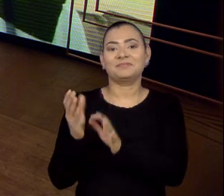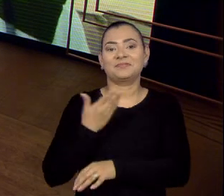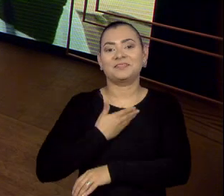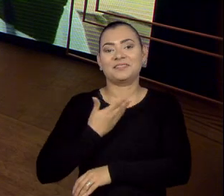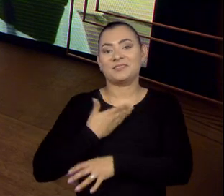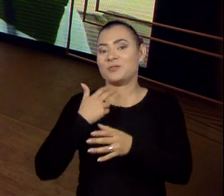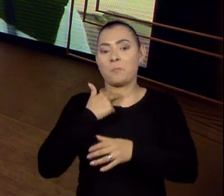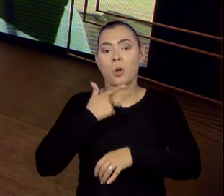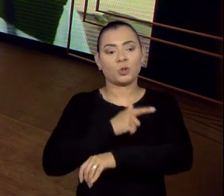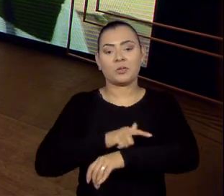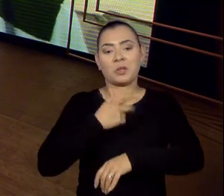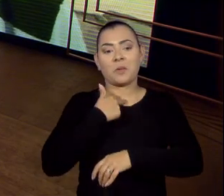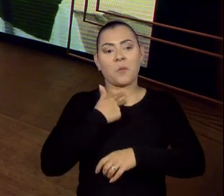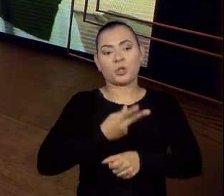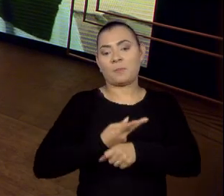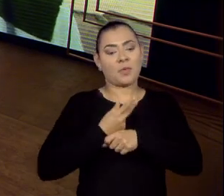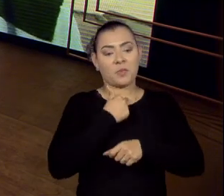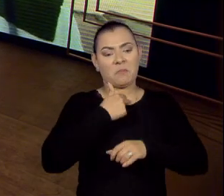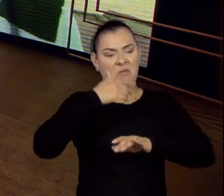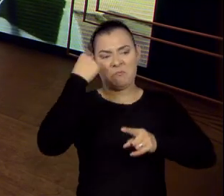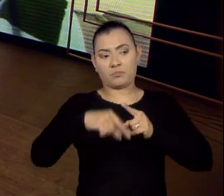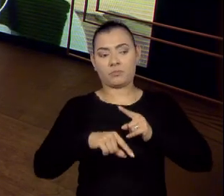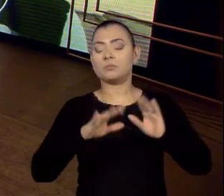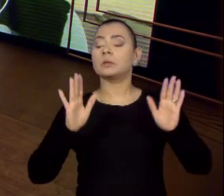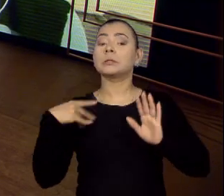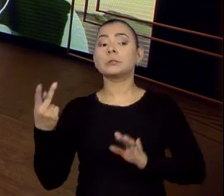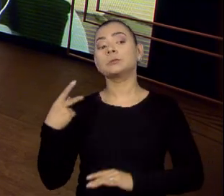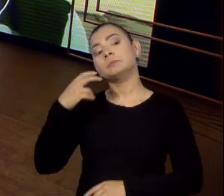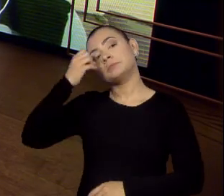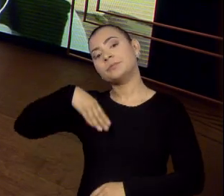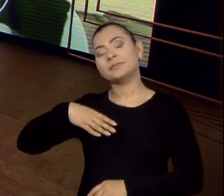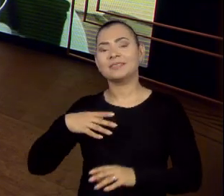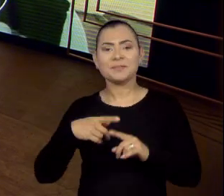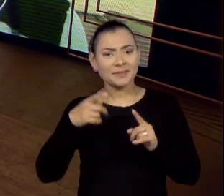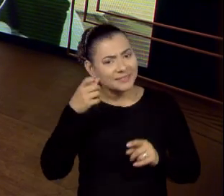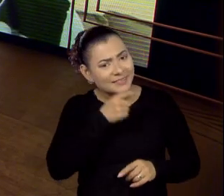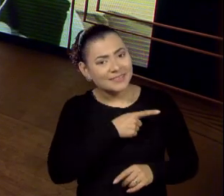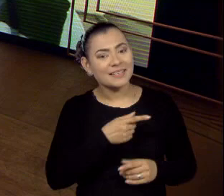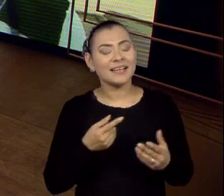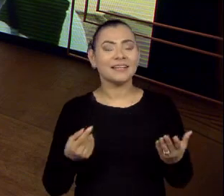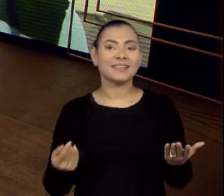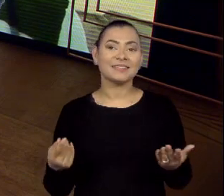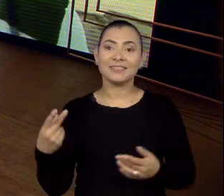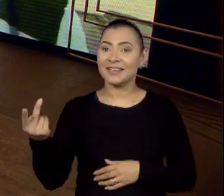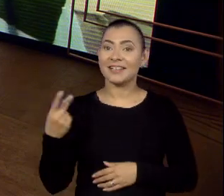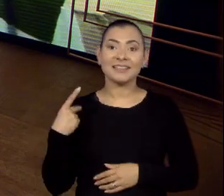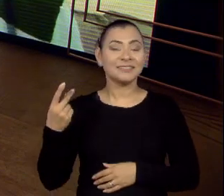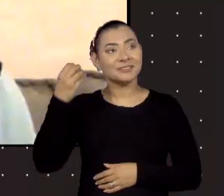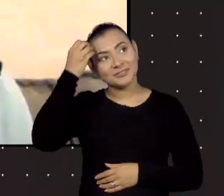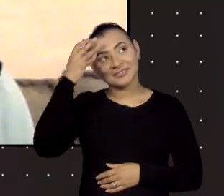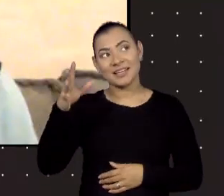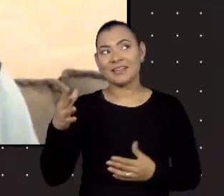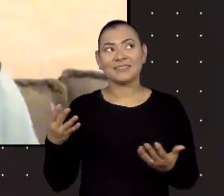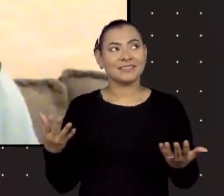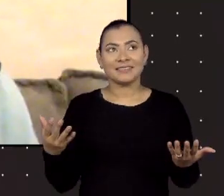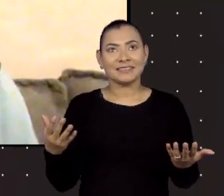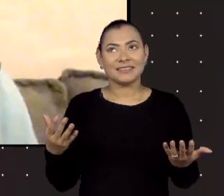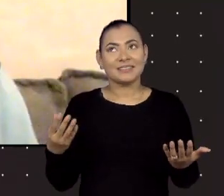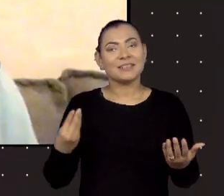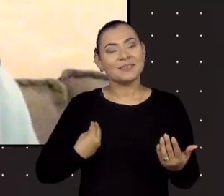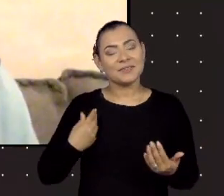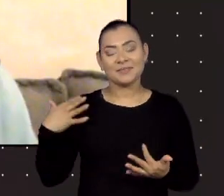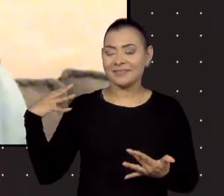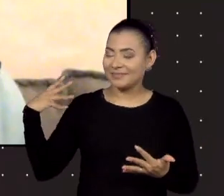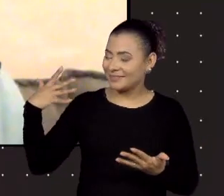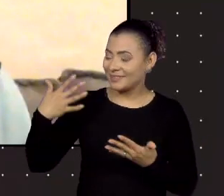alguém tem ideia até se a gente vai sobreviver? Não temos nenhuma ideia. No meu